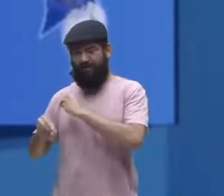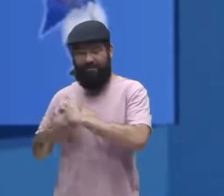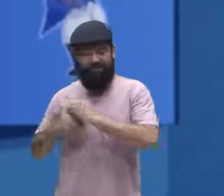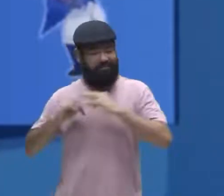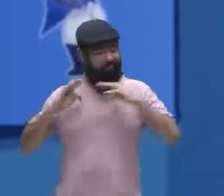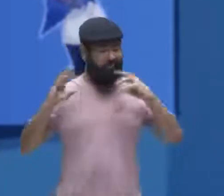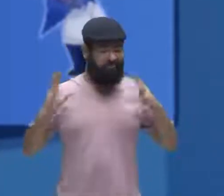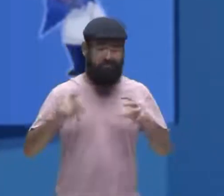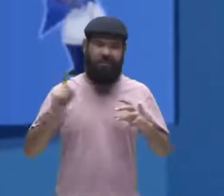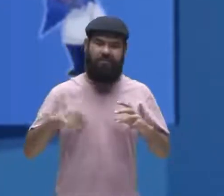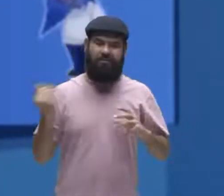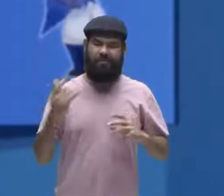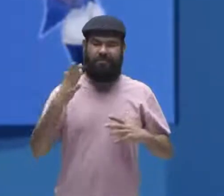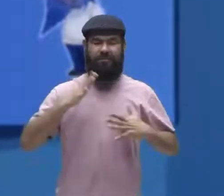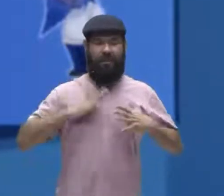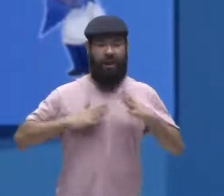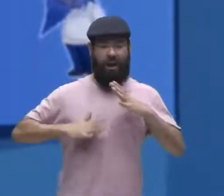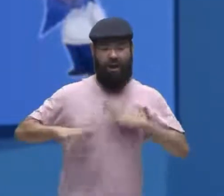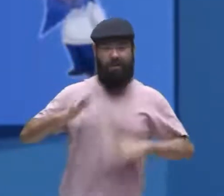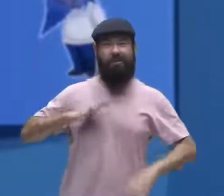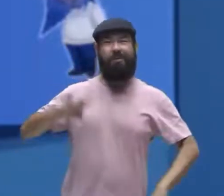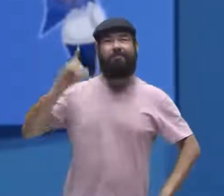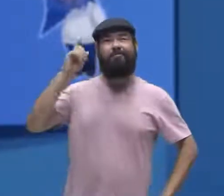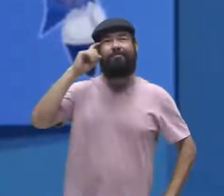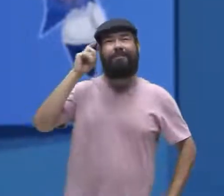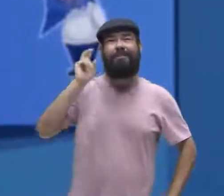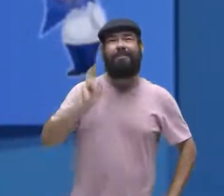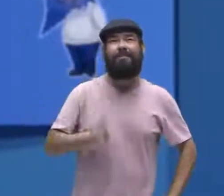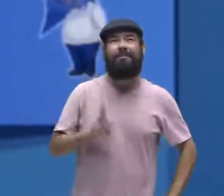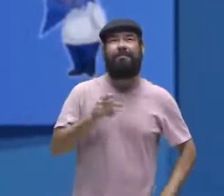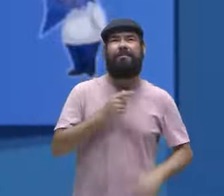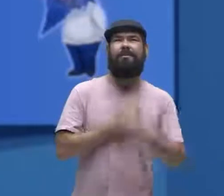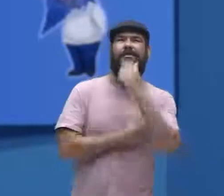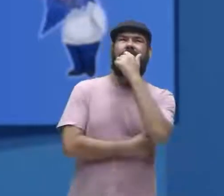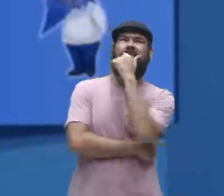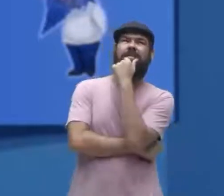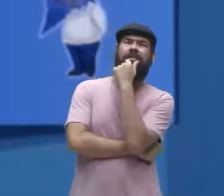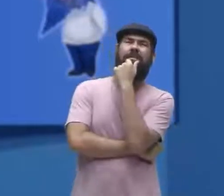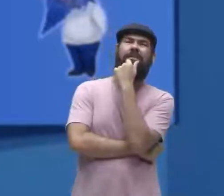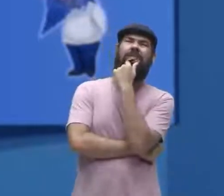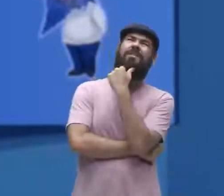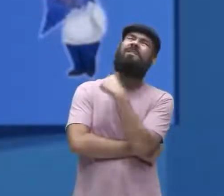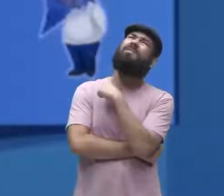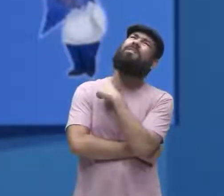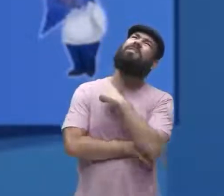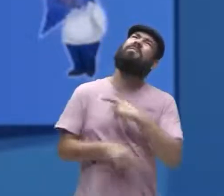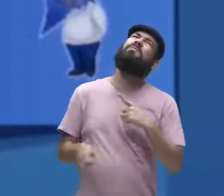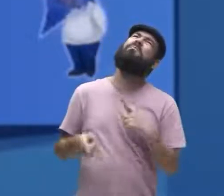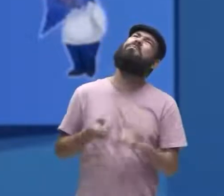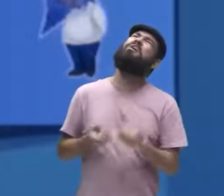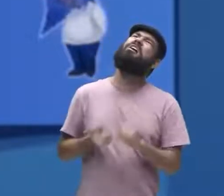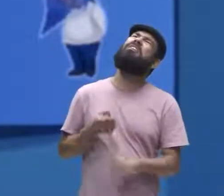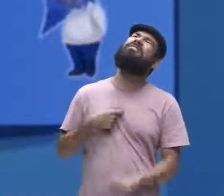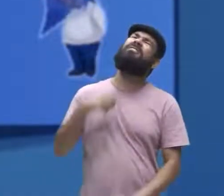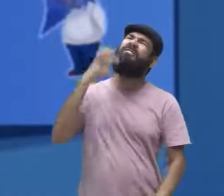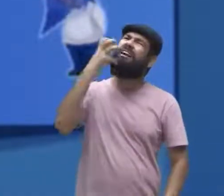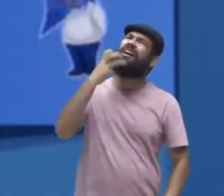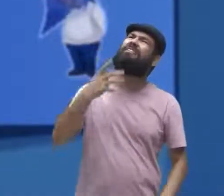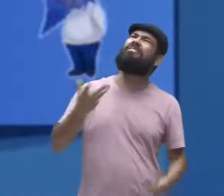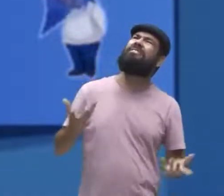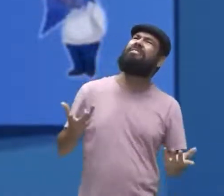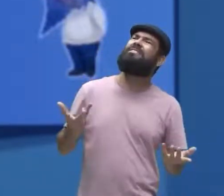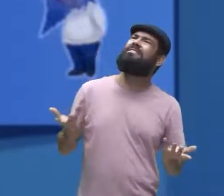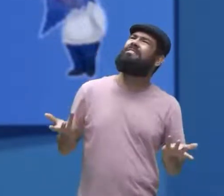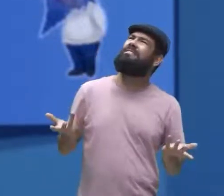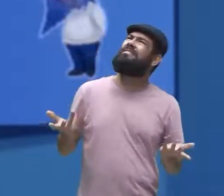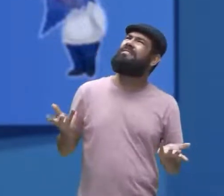raiva. E pensar sempre, poxa, eu Por que eu estou com raiva? Será que isso é